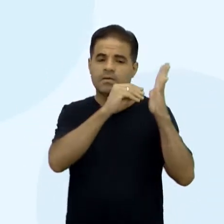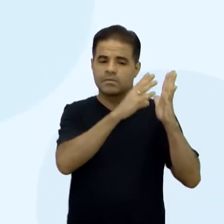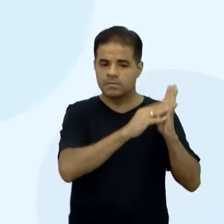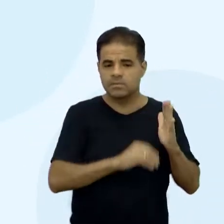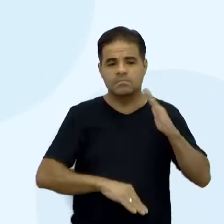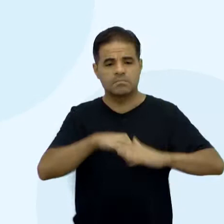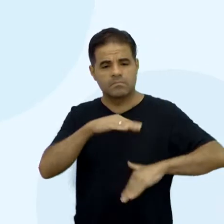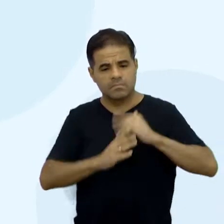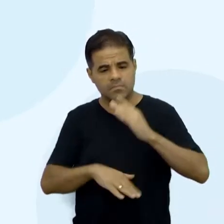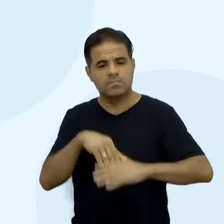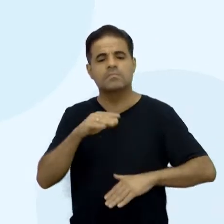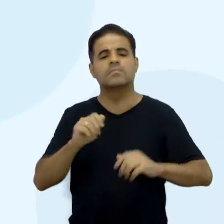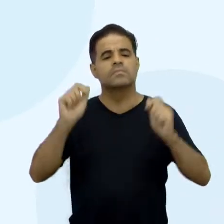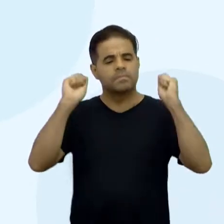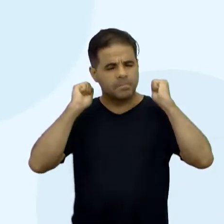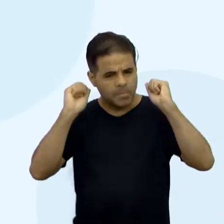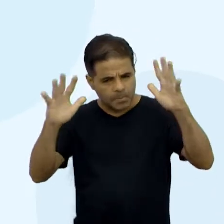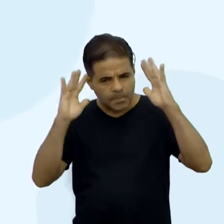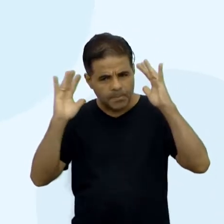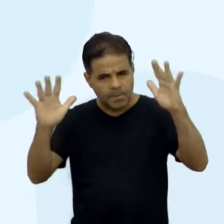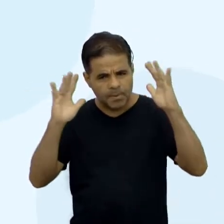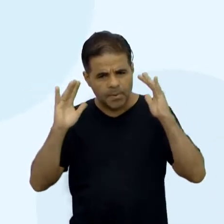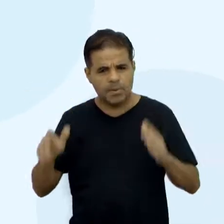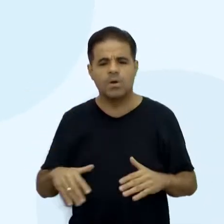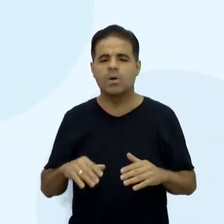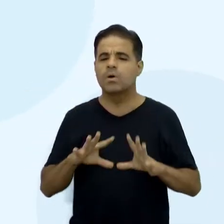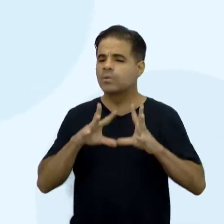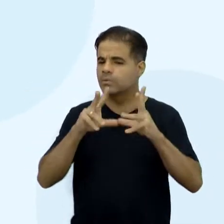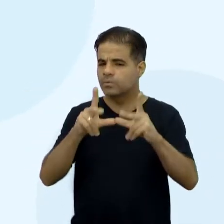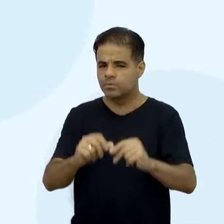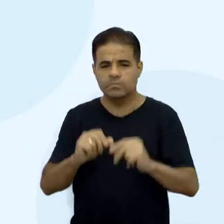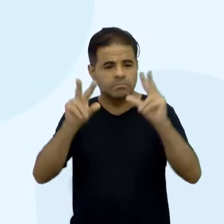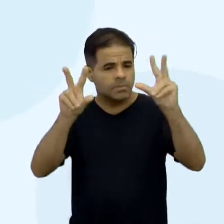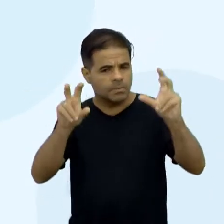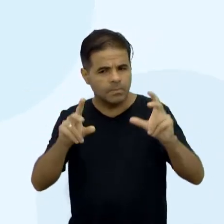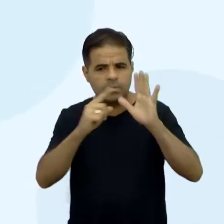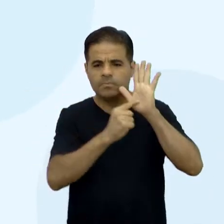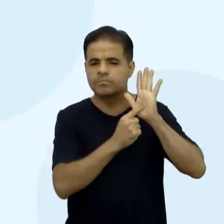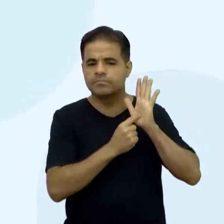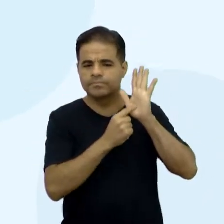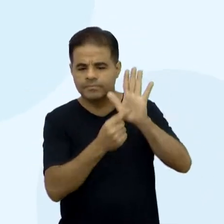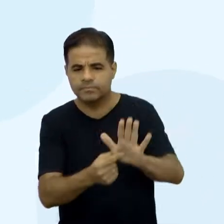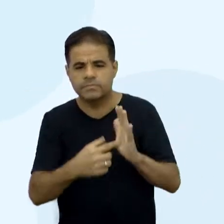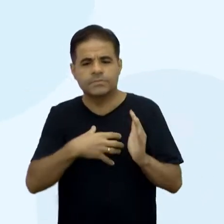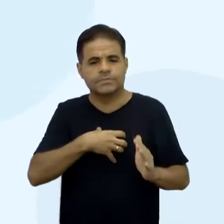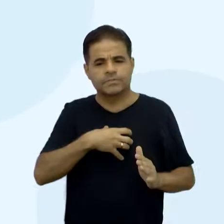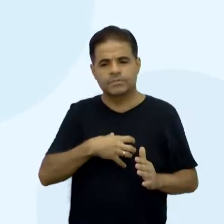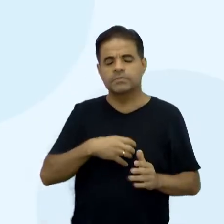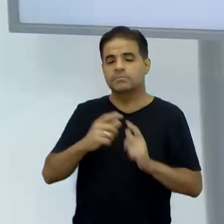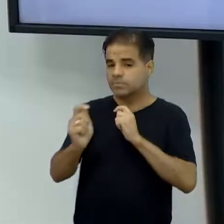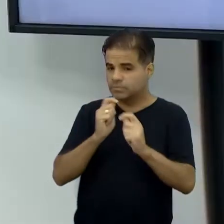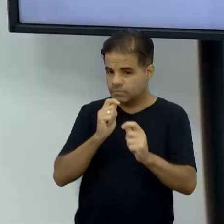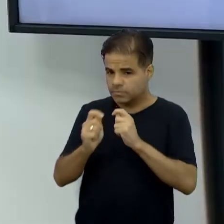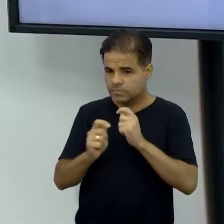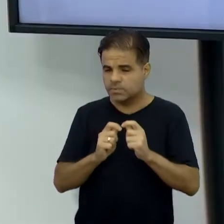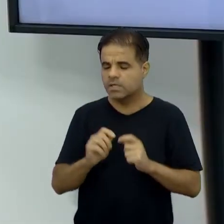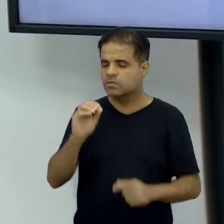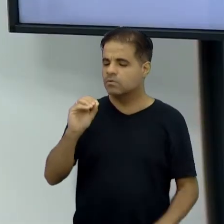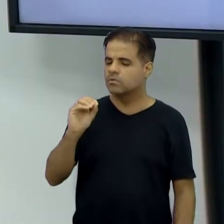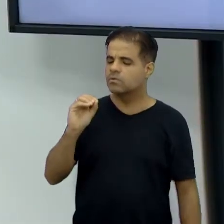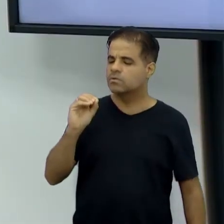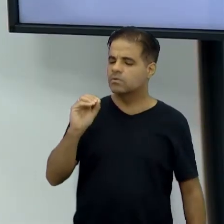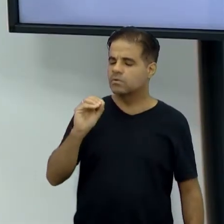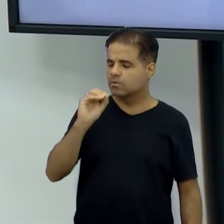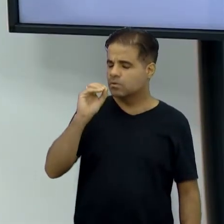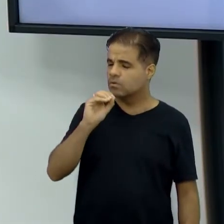modalidades praticadas e fazer reflexões sobre elas, sobre os temas abordados nesse tipo de reportagem. Osmar, nós Oi.